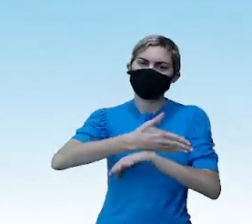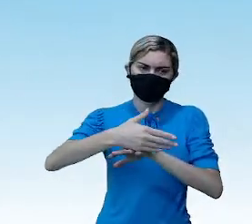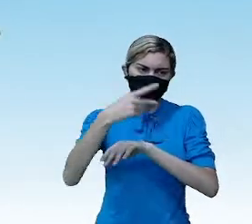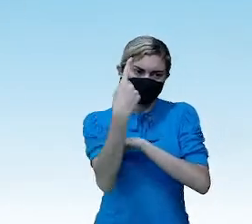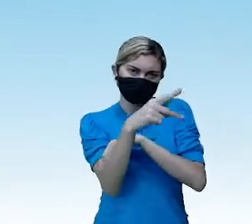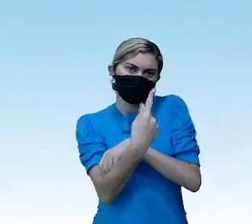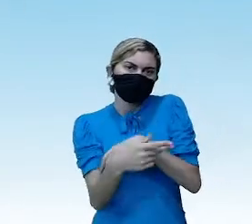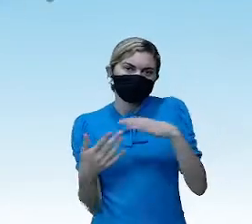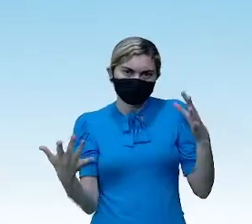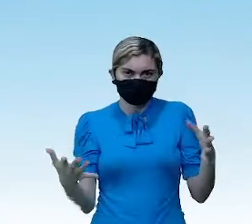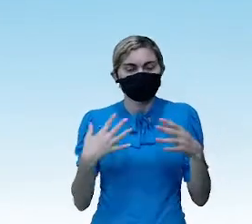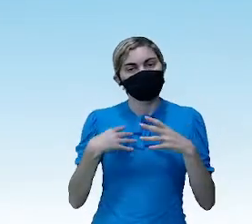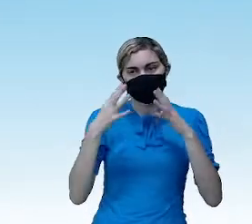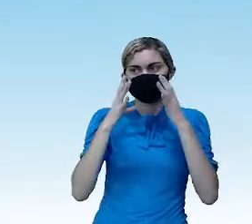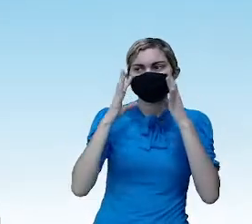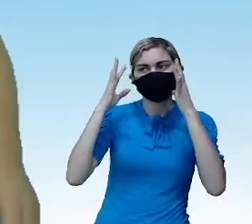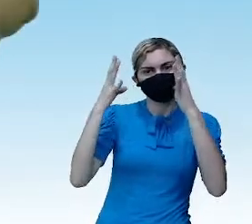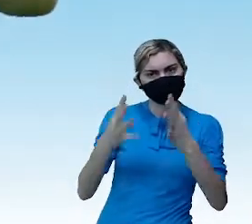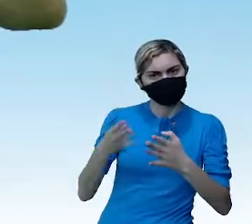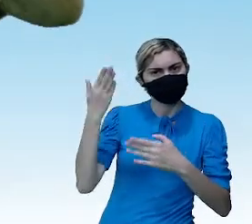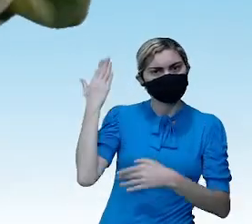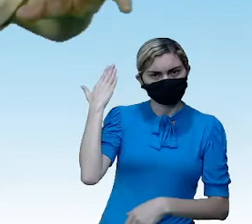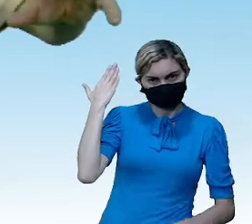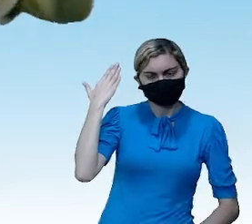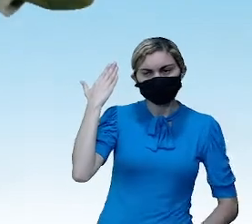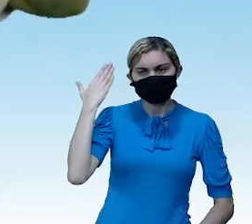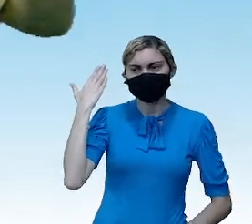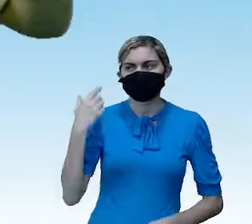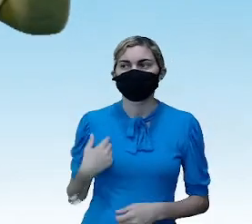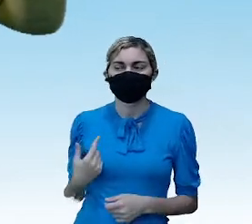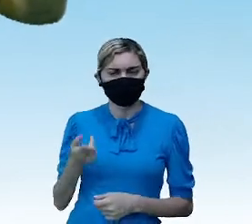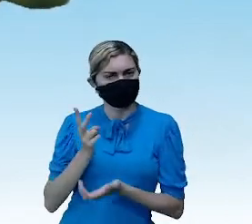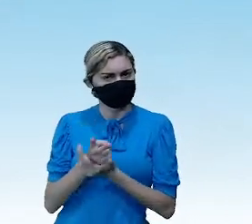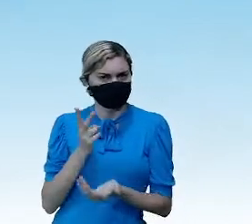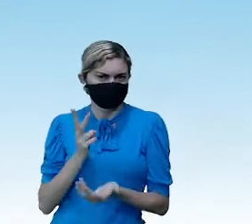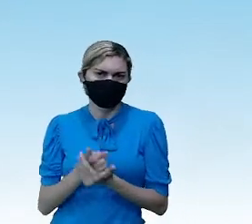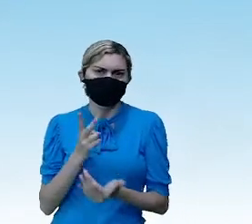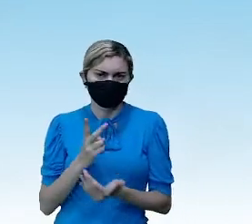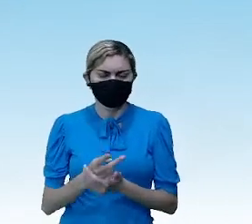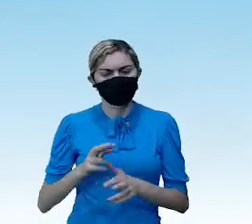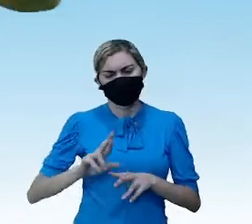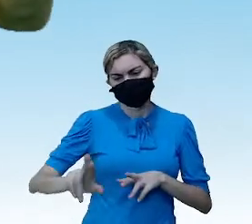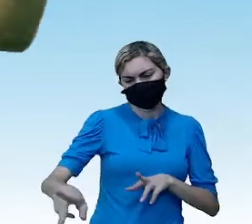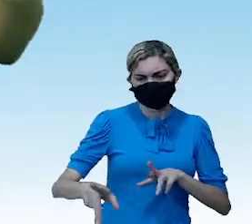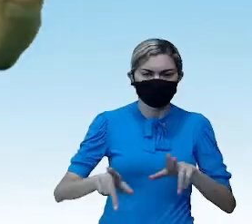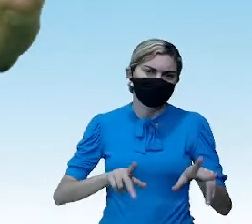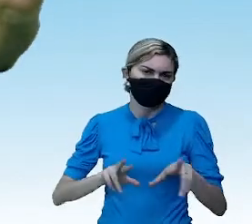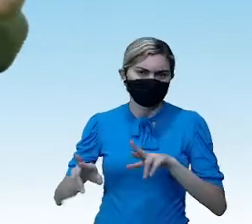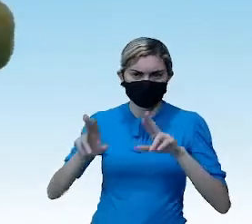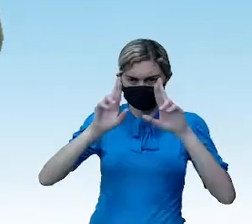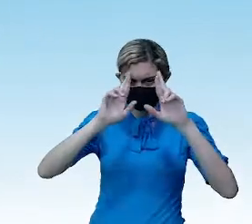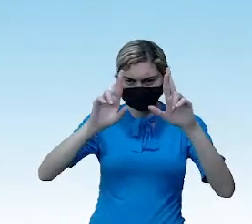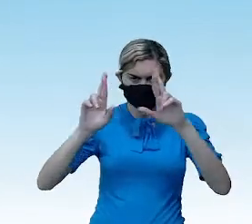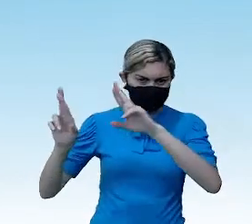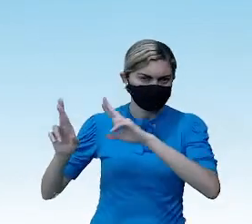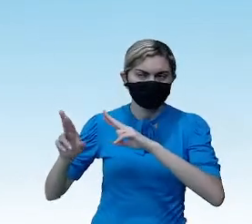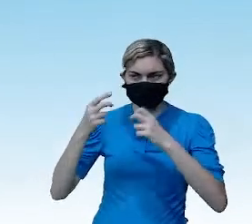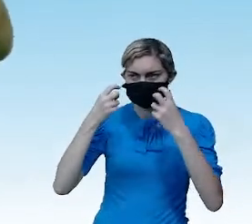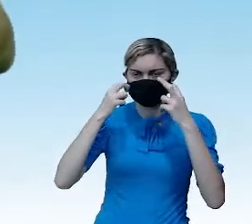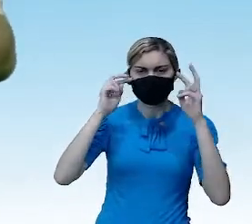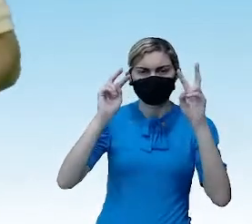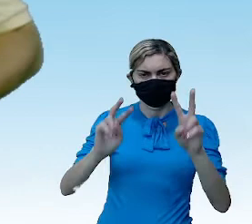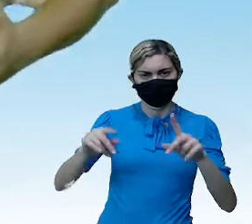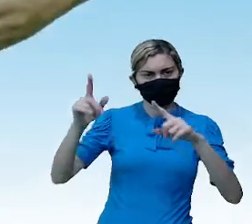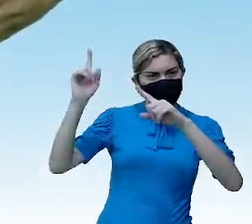prestassem bem atenção nesse ponto. Veja só, sempre com a questão da pluralidade e do respeito. Estão vendo que